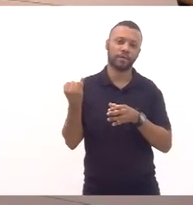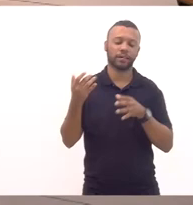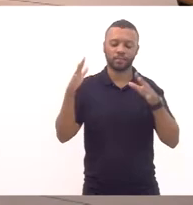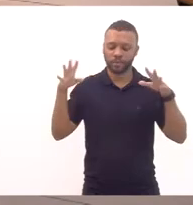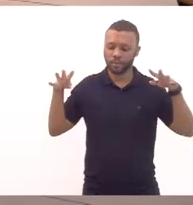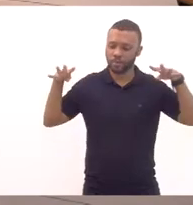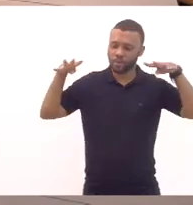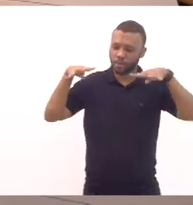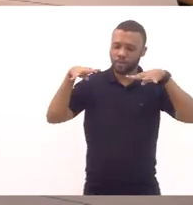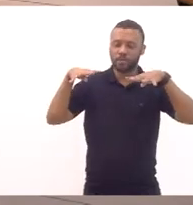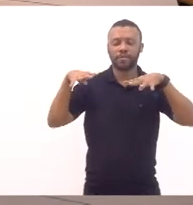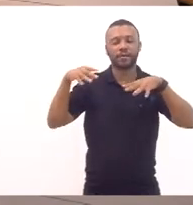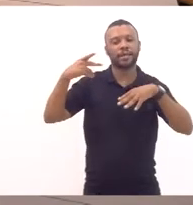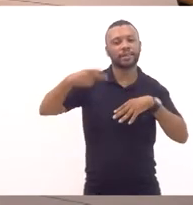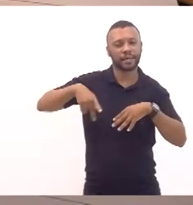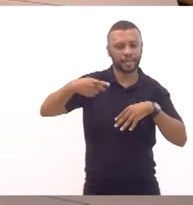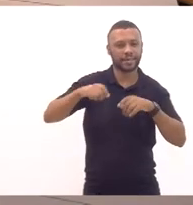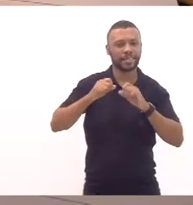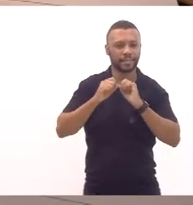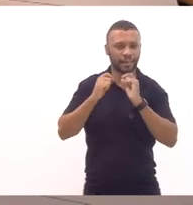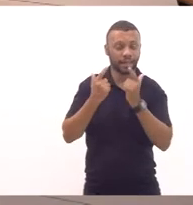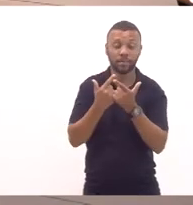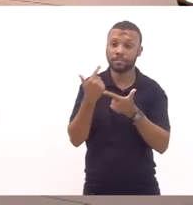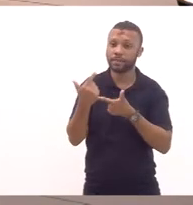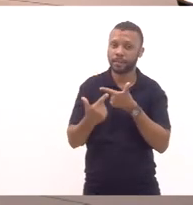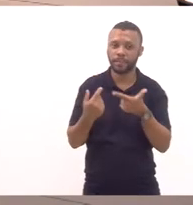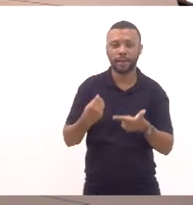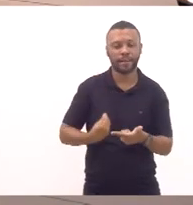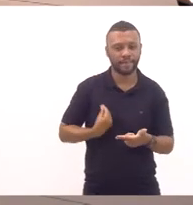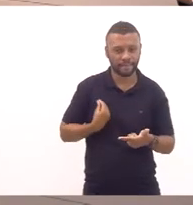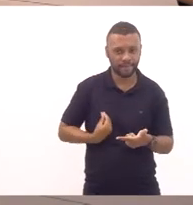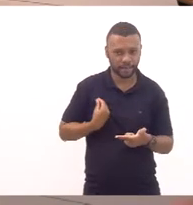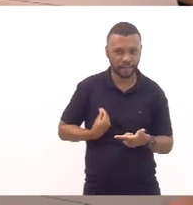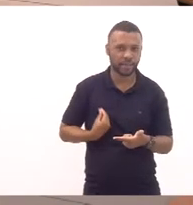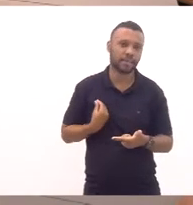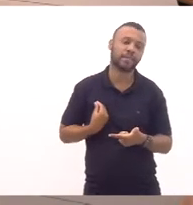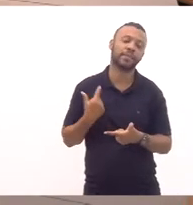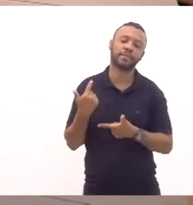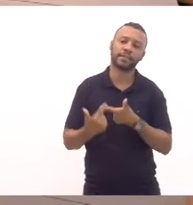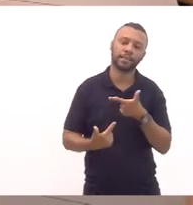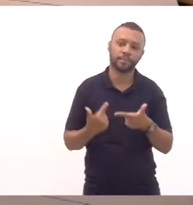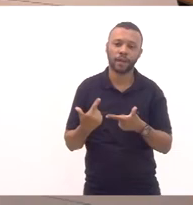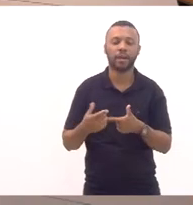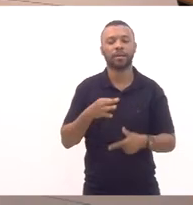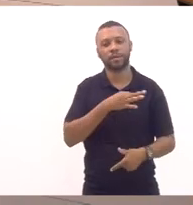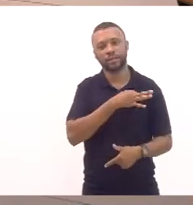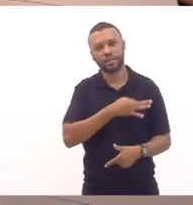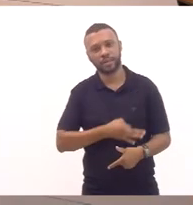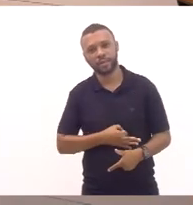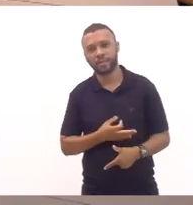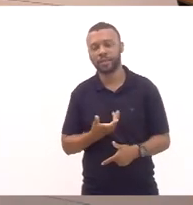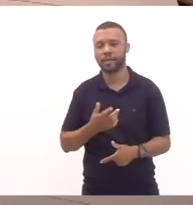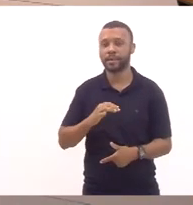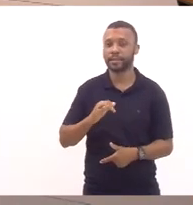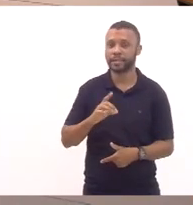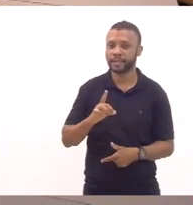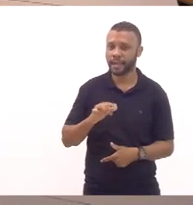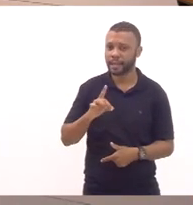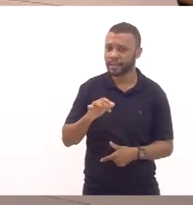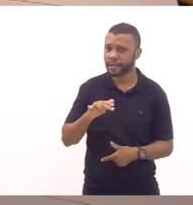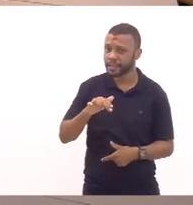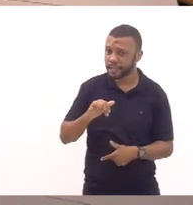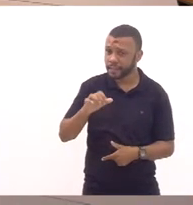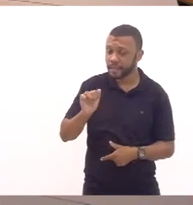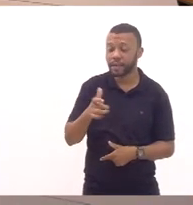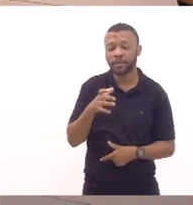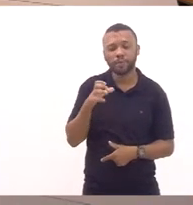dessa casa. Trabalho é vida, trabalho é dignidade, trabalho é cidadania. Eu queria muito rápido, primeiro,